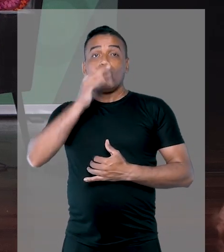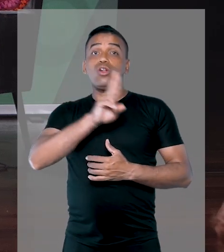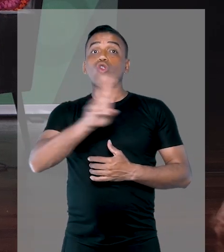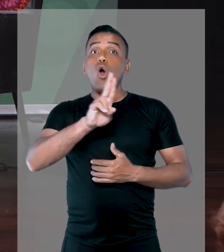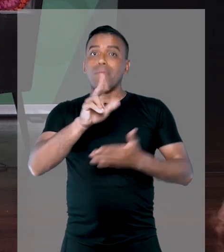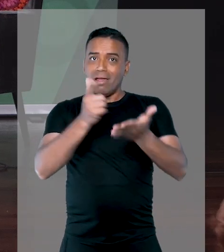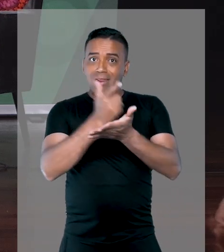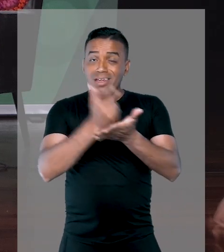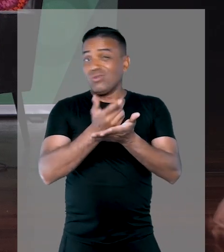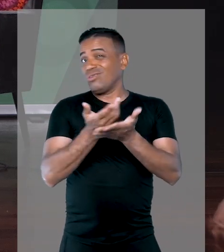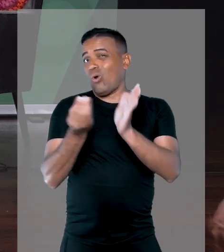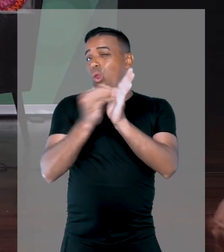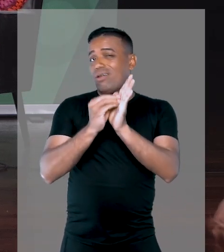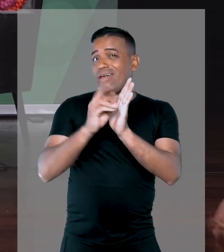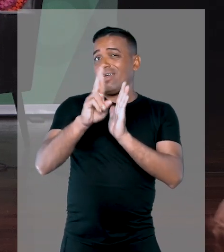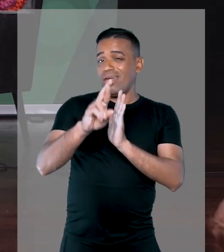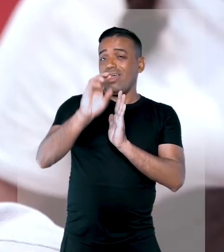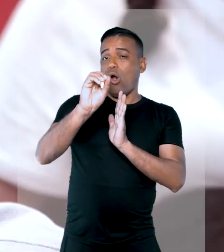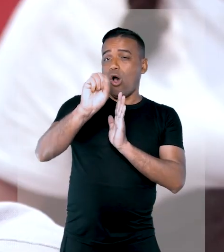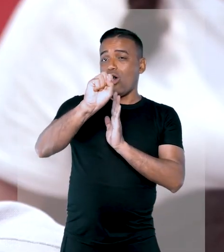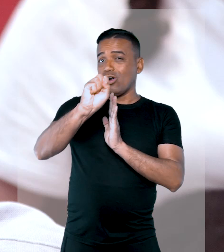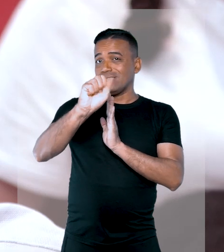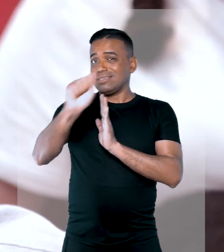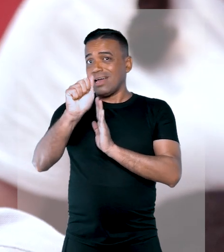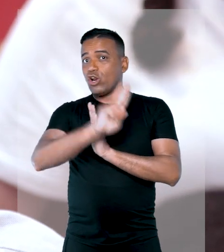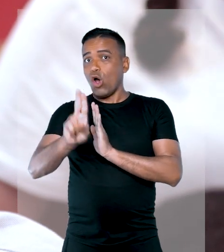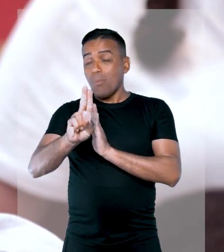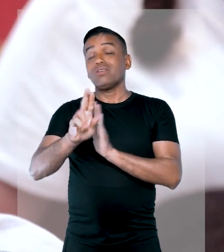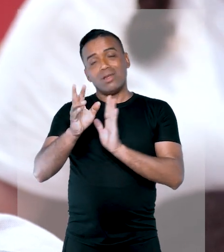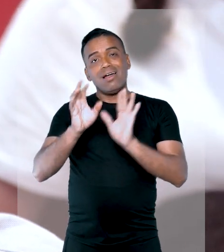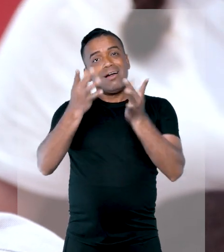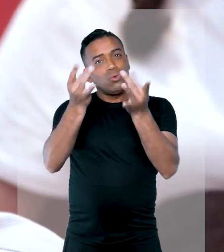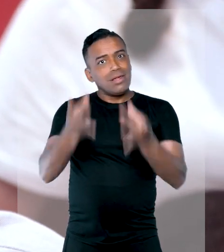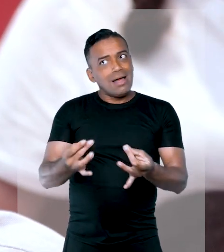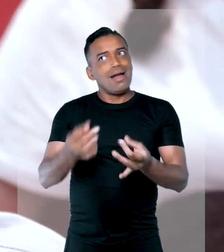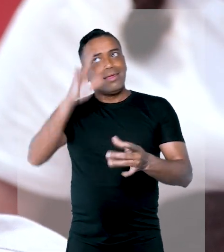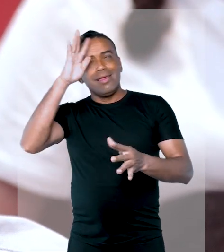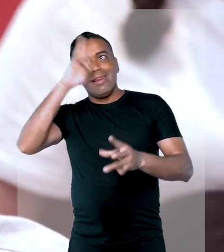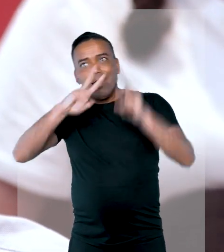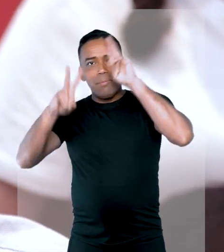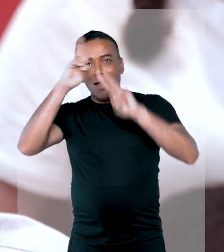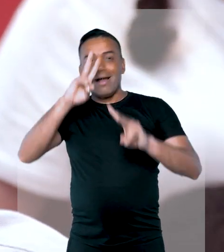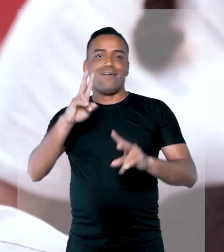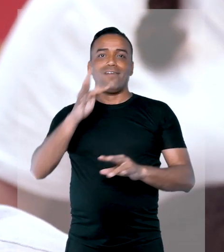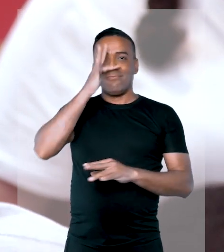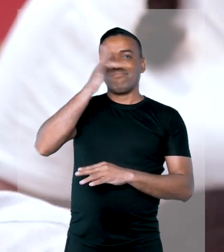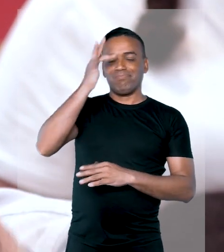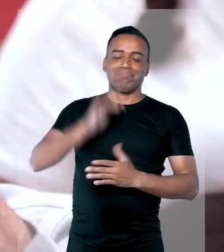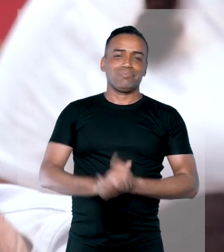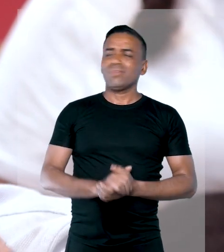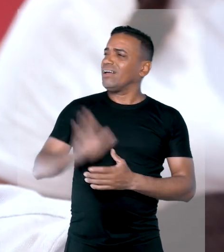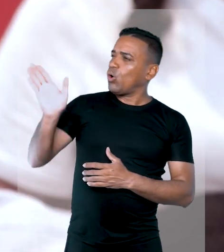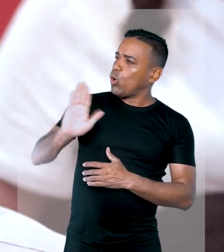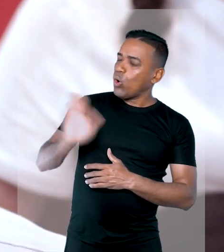Rosa, mas eu queria que esse elemento da rosa tivesse presente. Um espectador faz uma pergunta ao microfone. Oi,